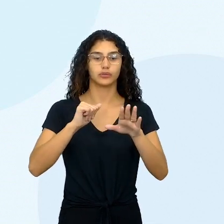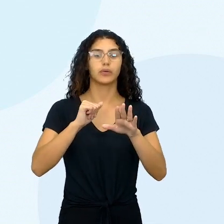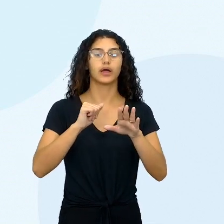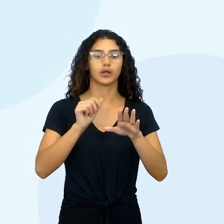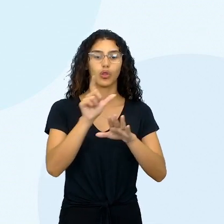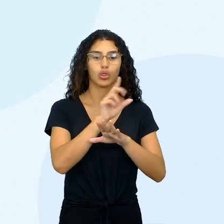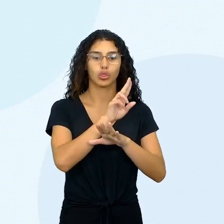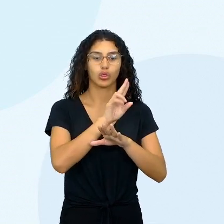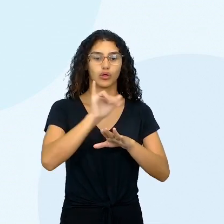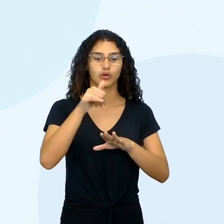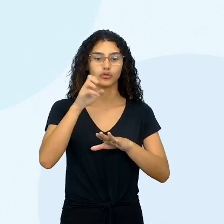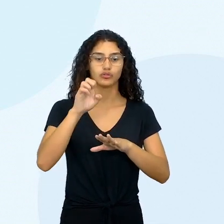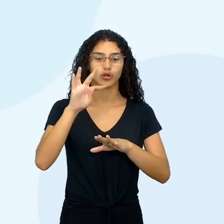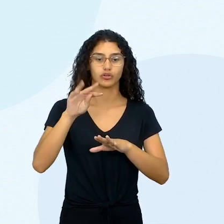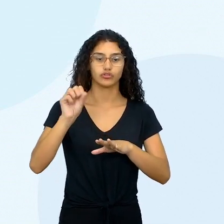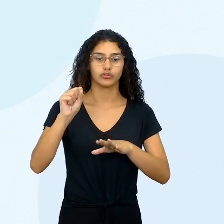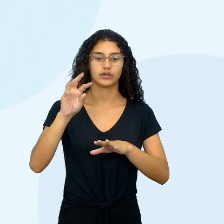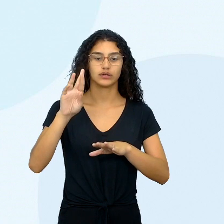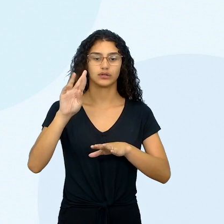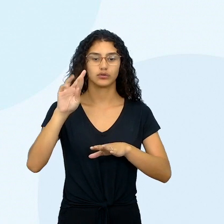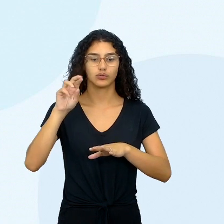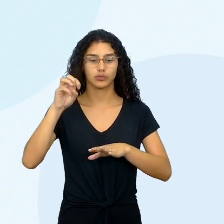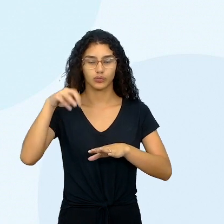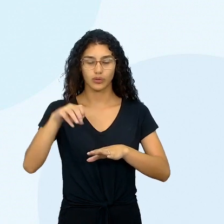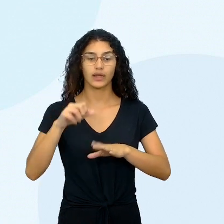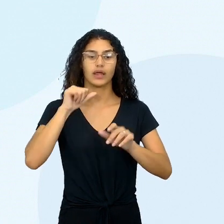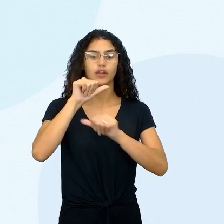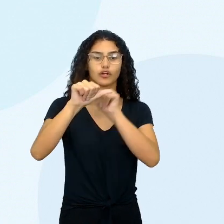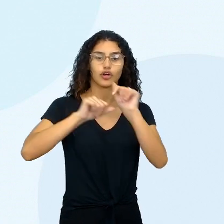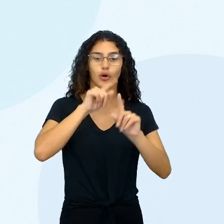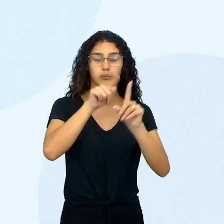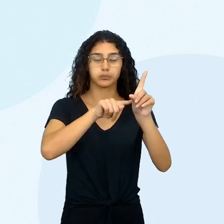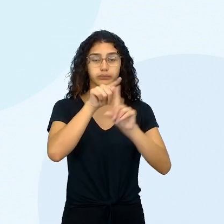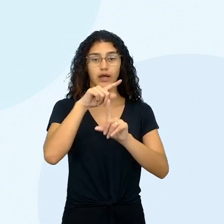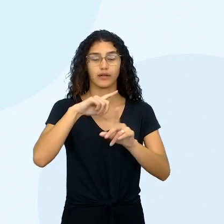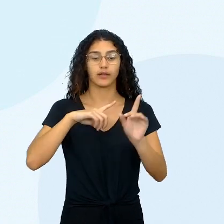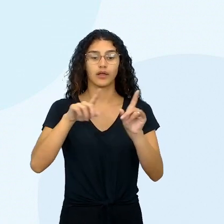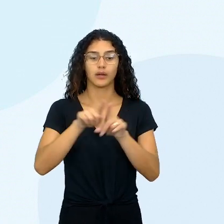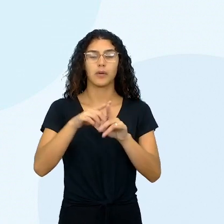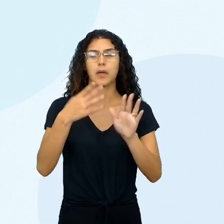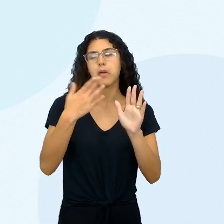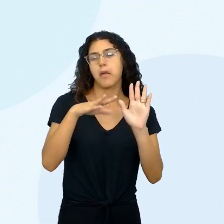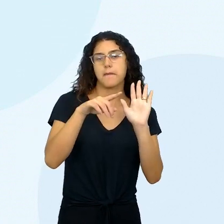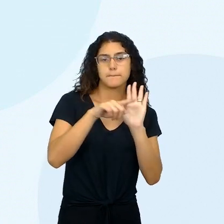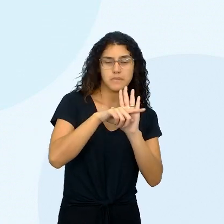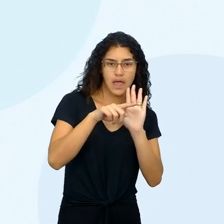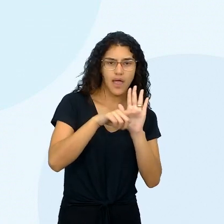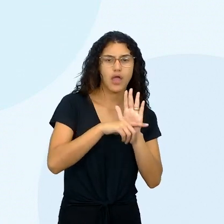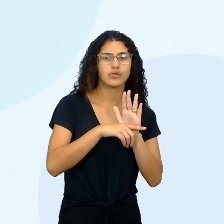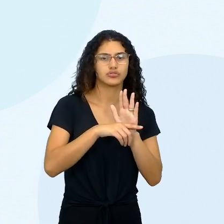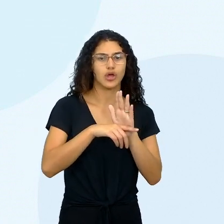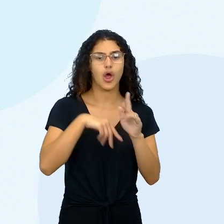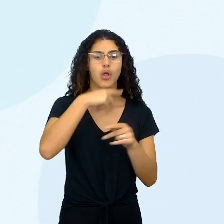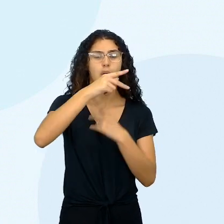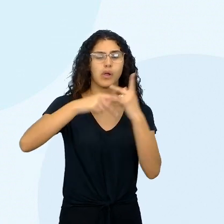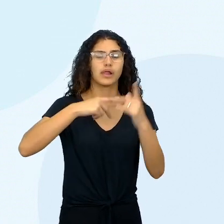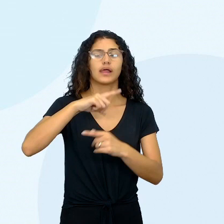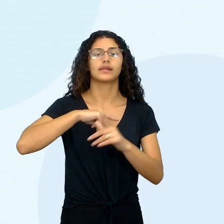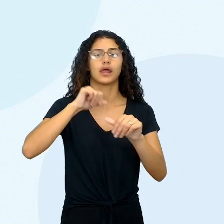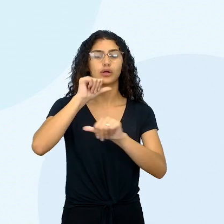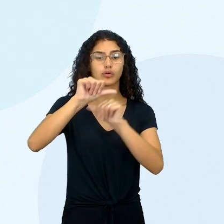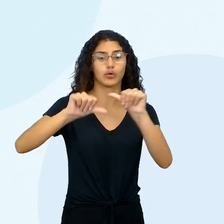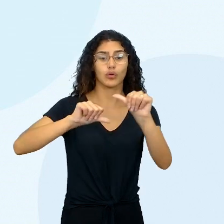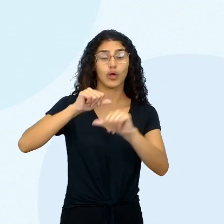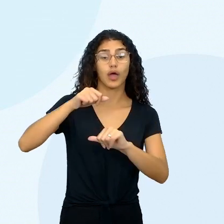stream, né. E a mudança climática, a mudança de temperatura, nas temperaturas médias do planeta, né, tem alterado